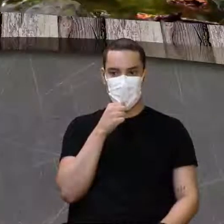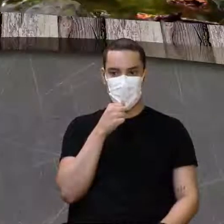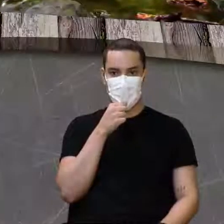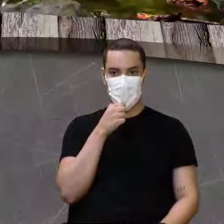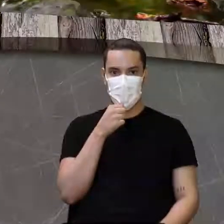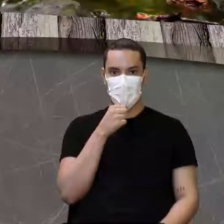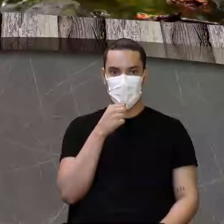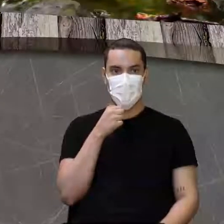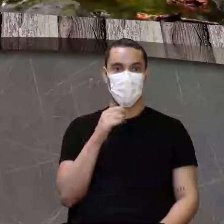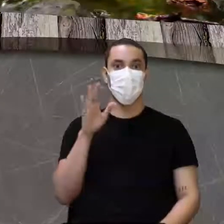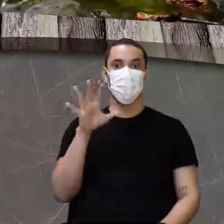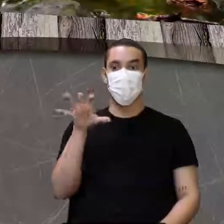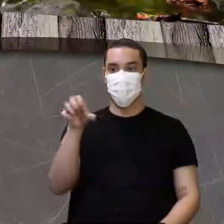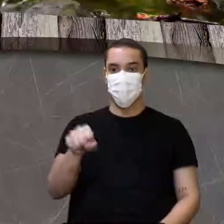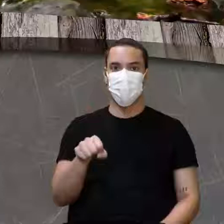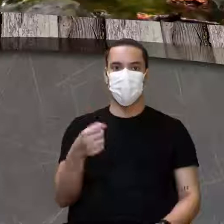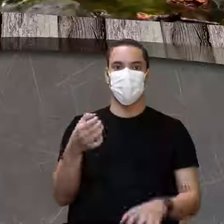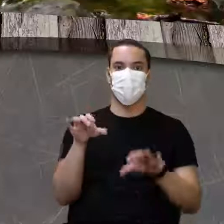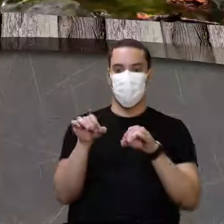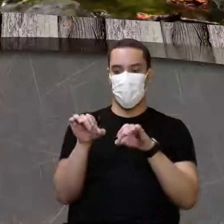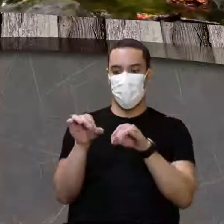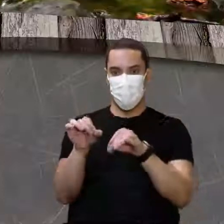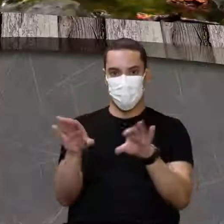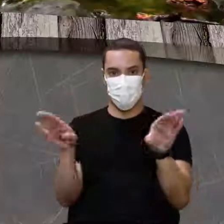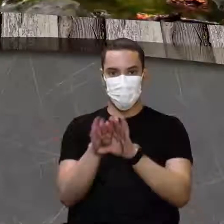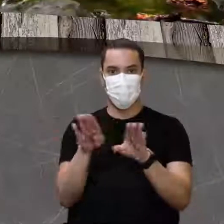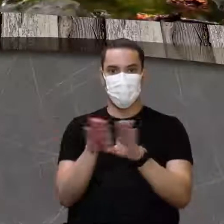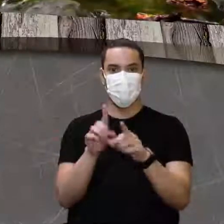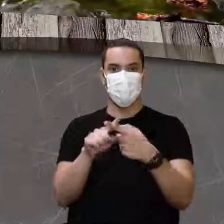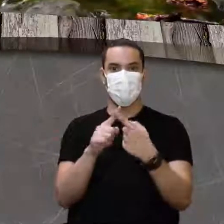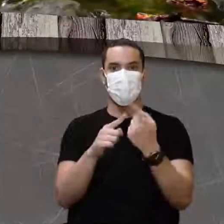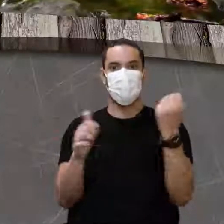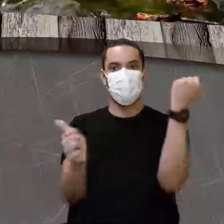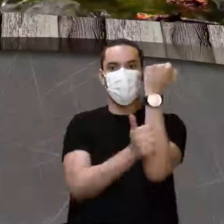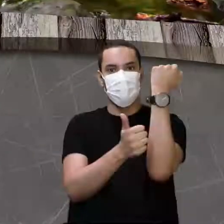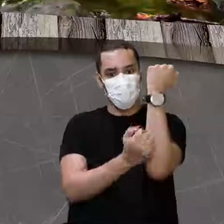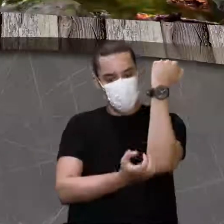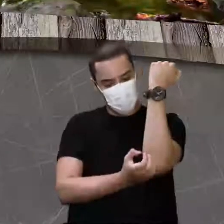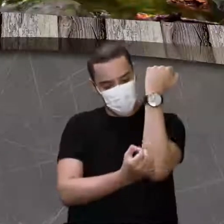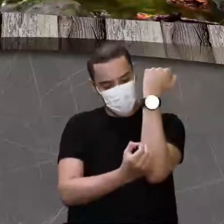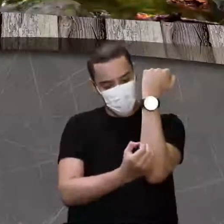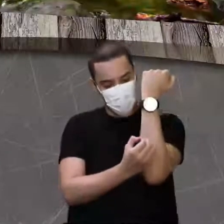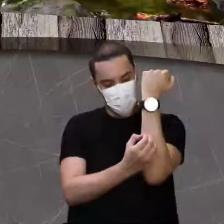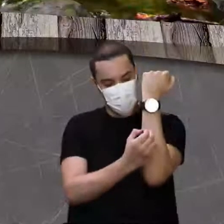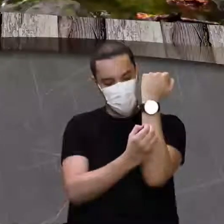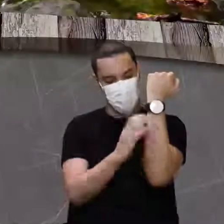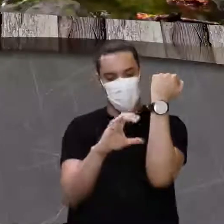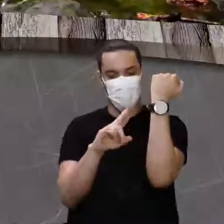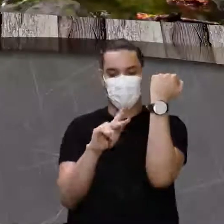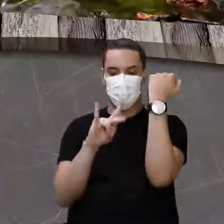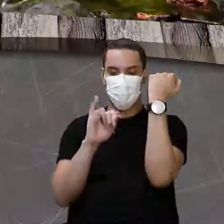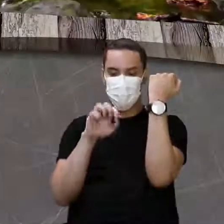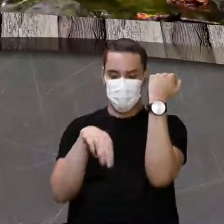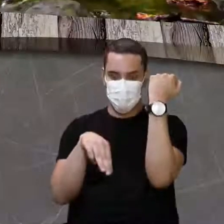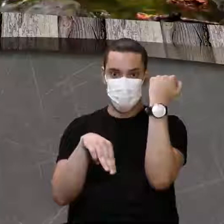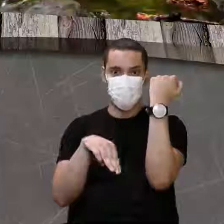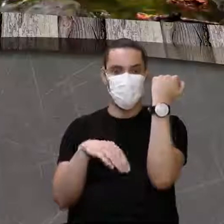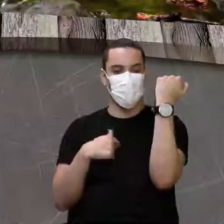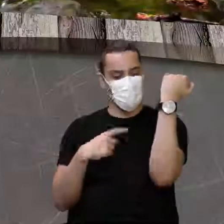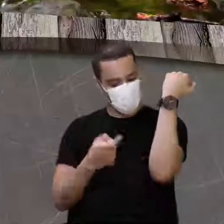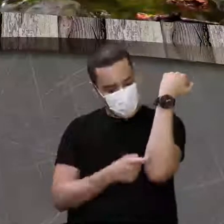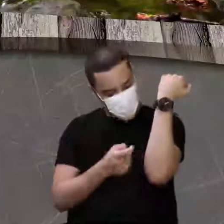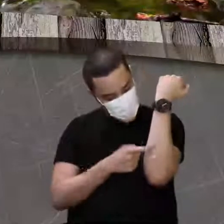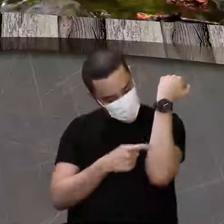de formigas e também cupins. Eles identificam os cupinzeiros, vão escavando pacientemente com as